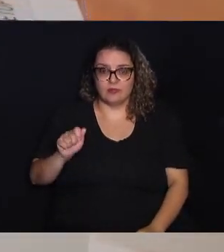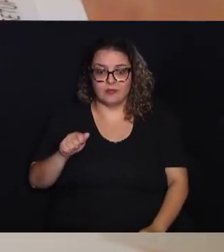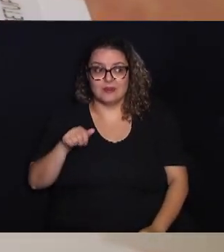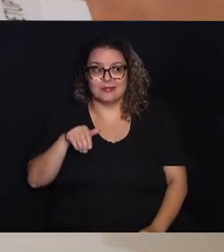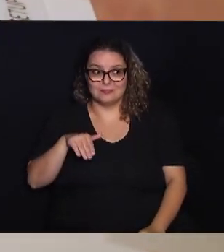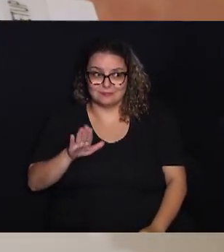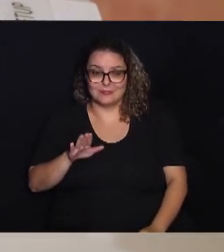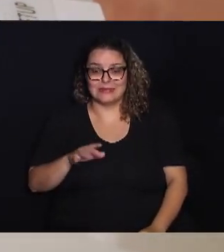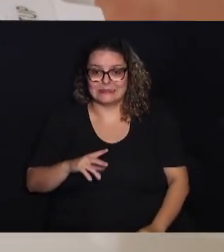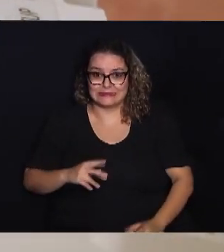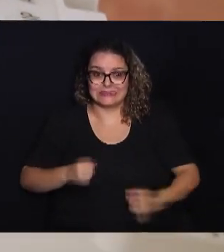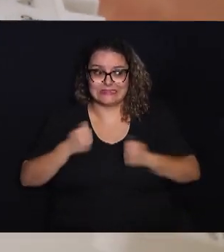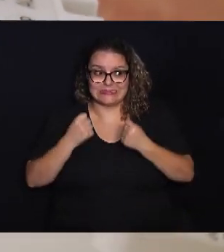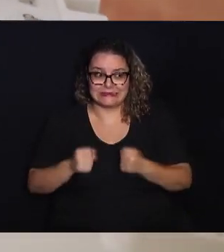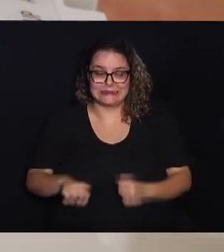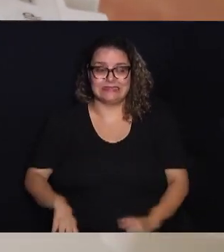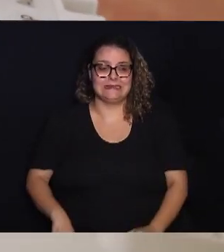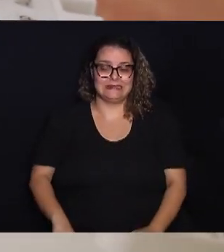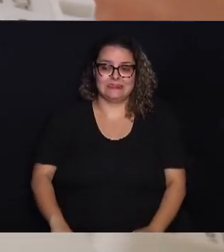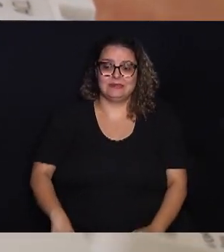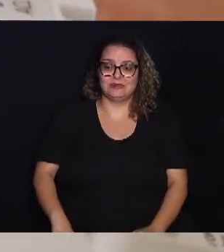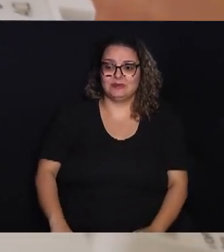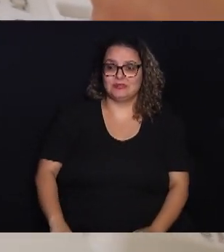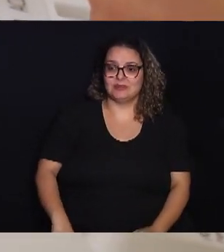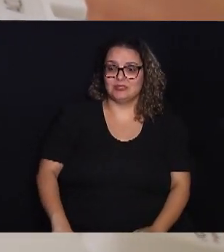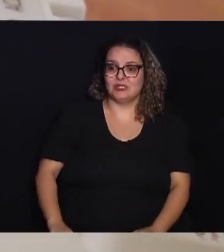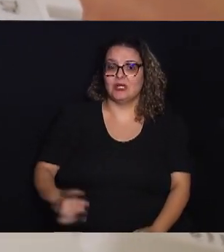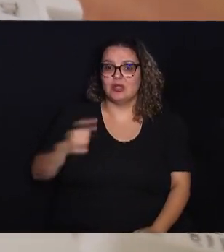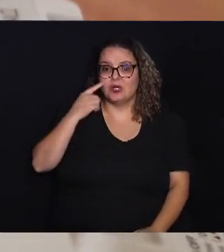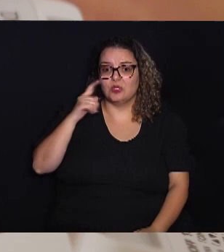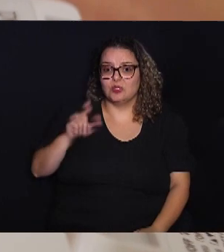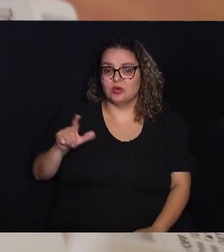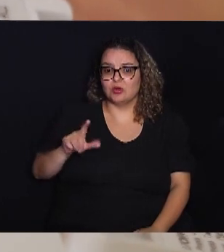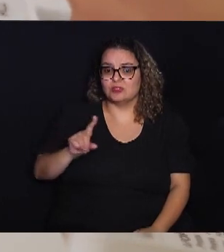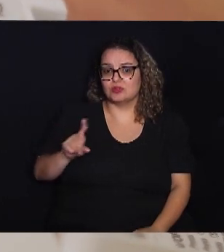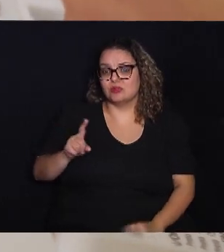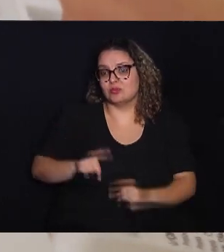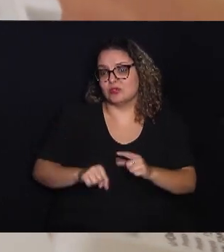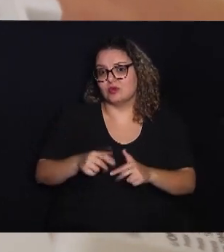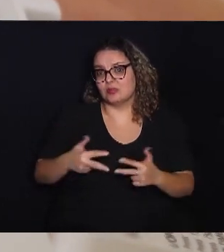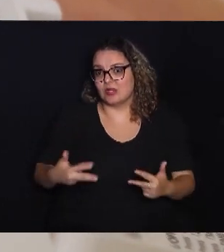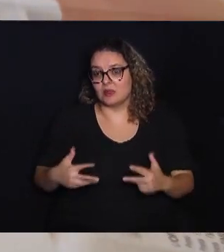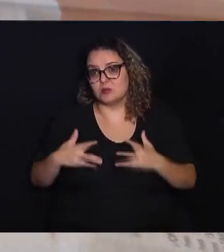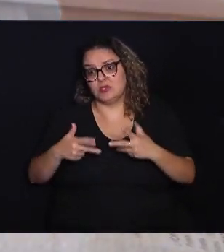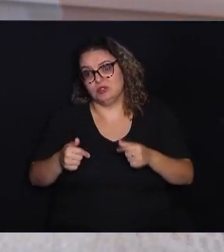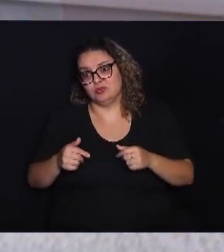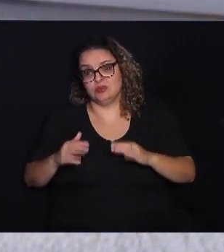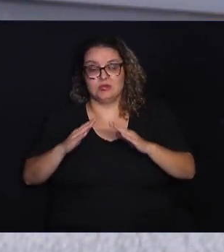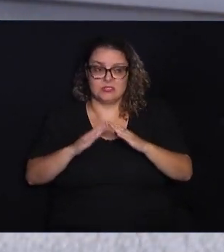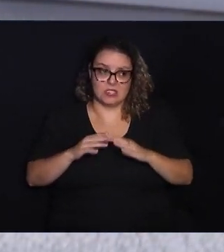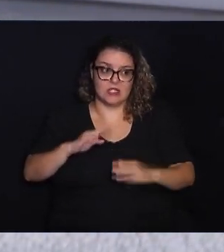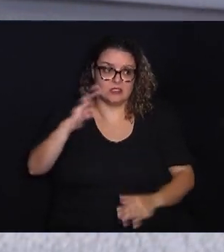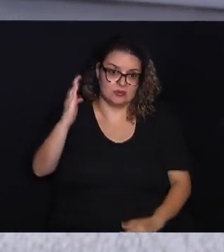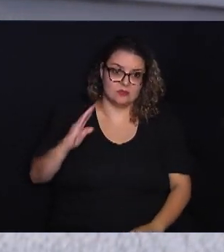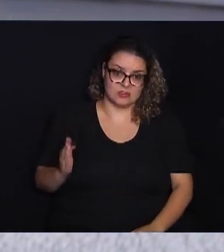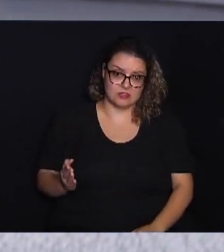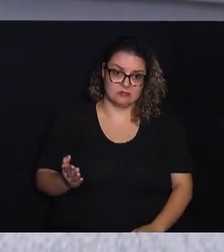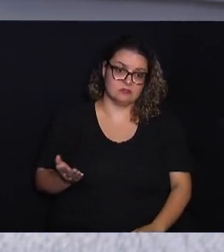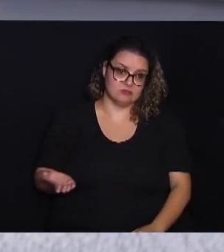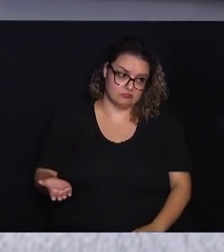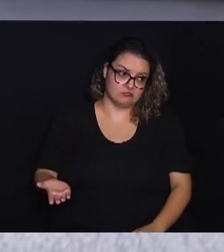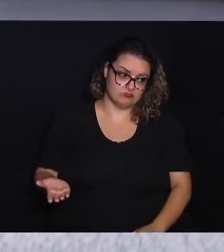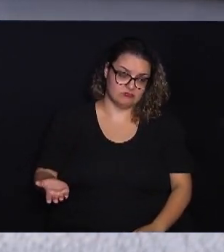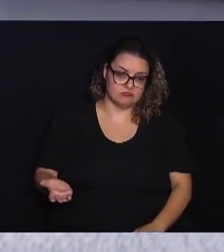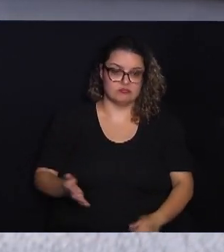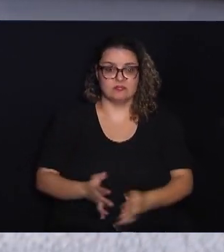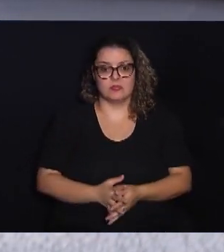mais intensos. Obviamente não é o tipo de equipamento que tem em todas as casas de brasileiros,